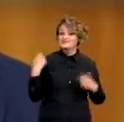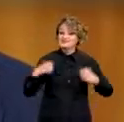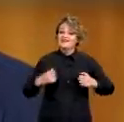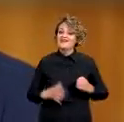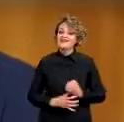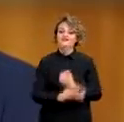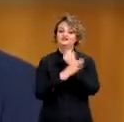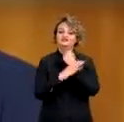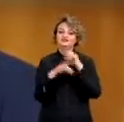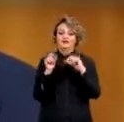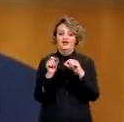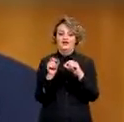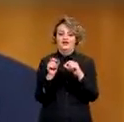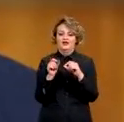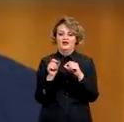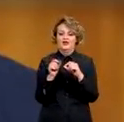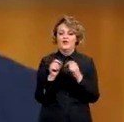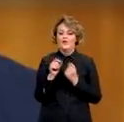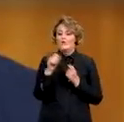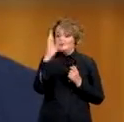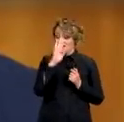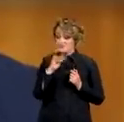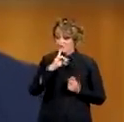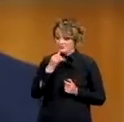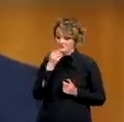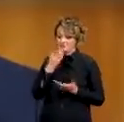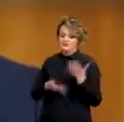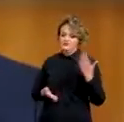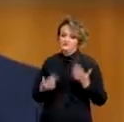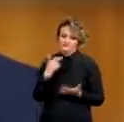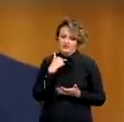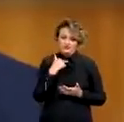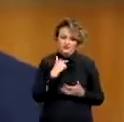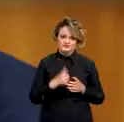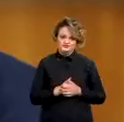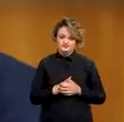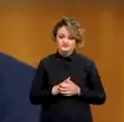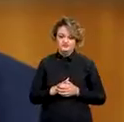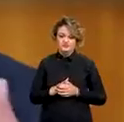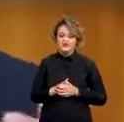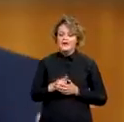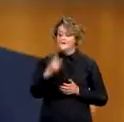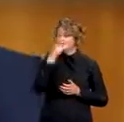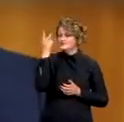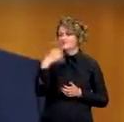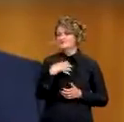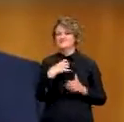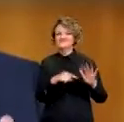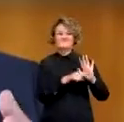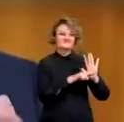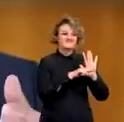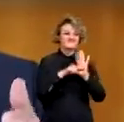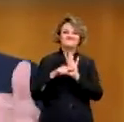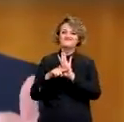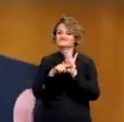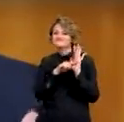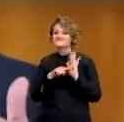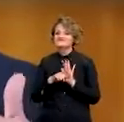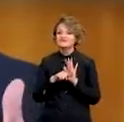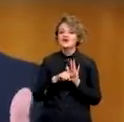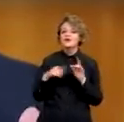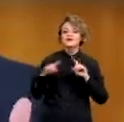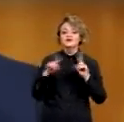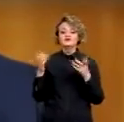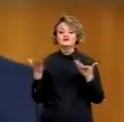que o Brasil não jogue fora mais uma oportunidade. Você percebe que as pessoas que estavam pessimistas estão vendo, sabe, estão